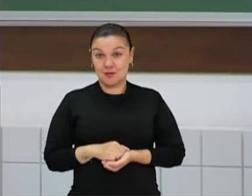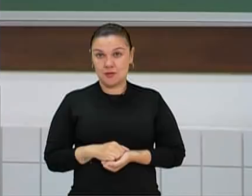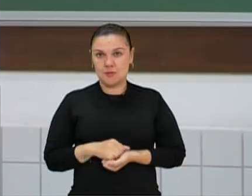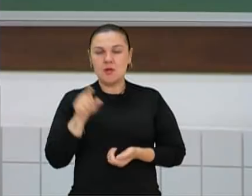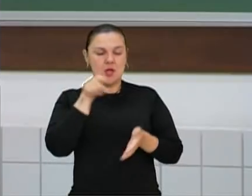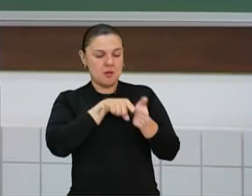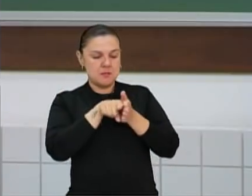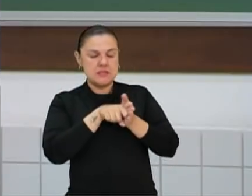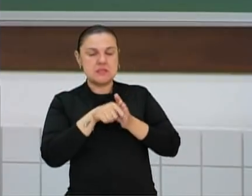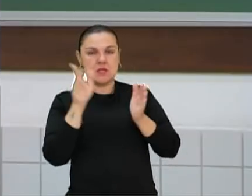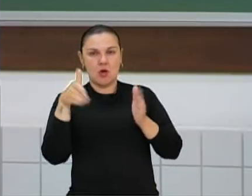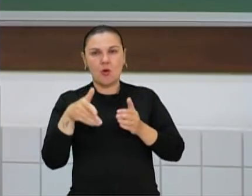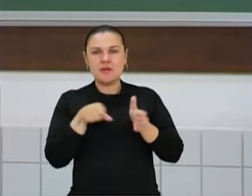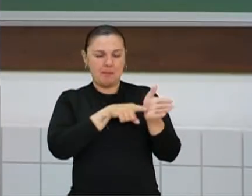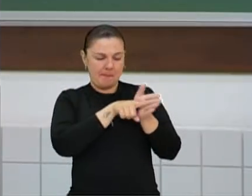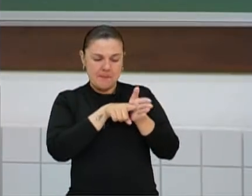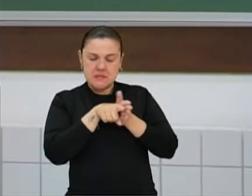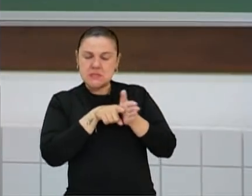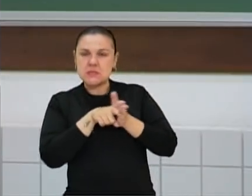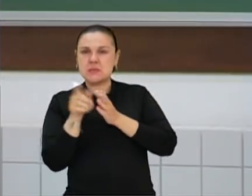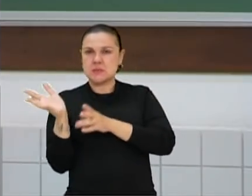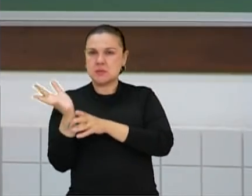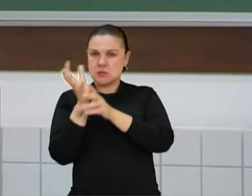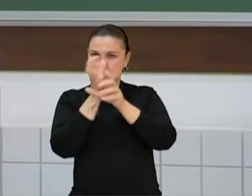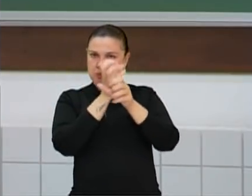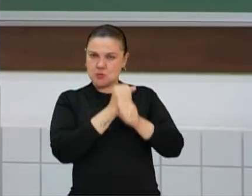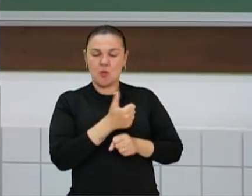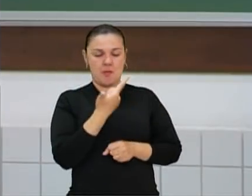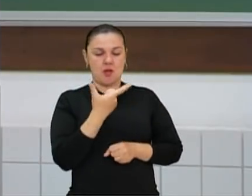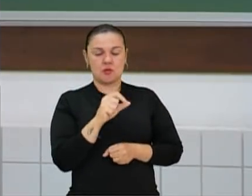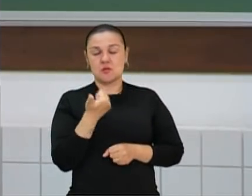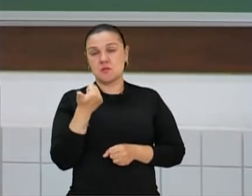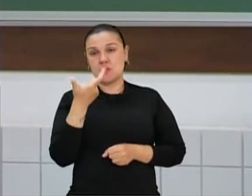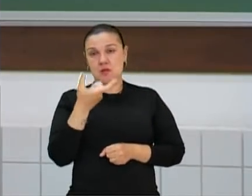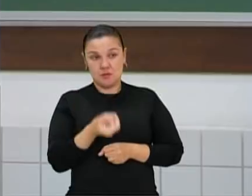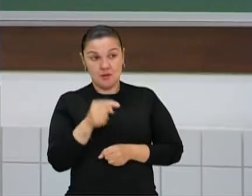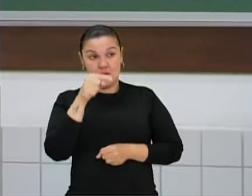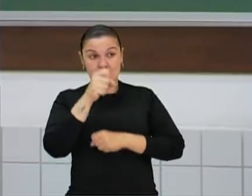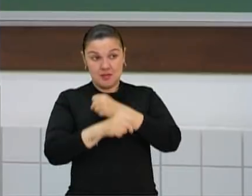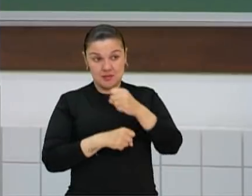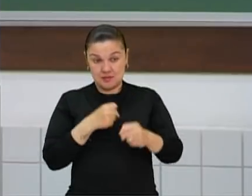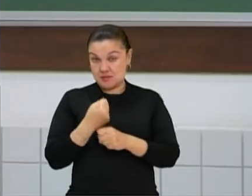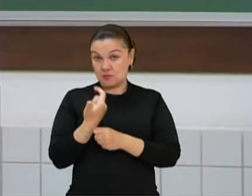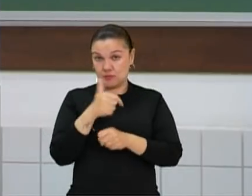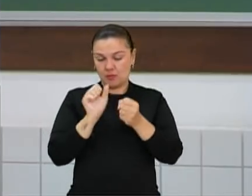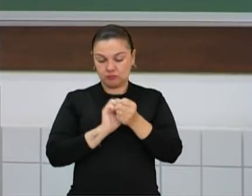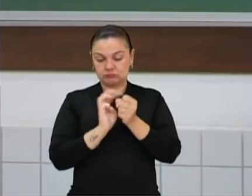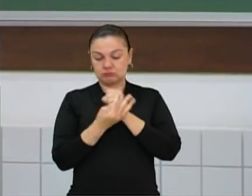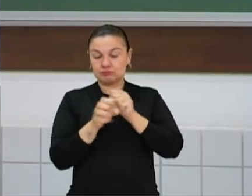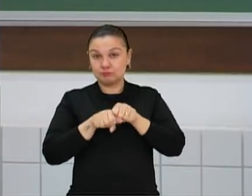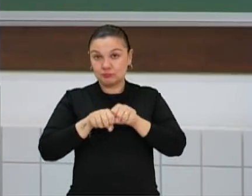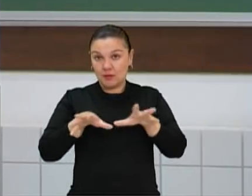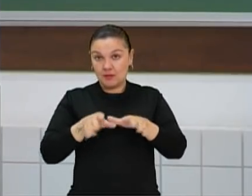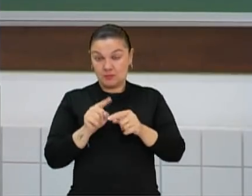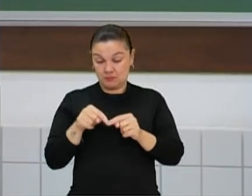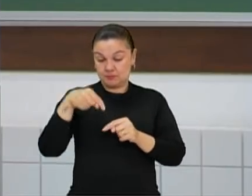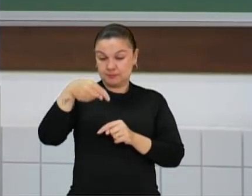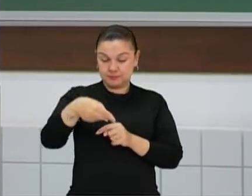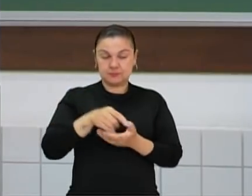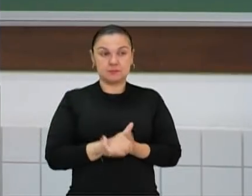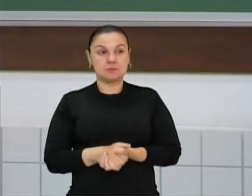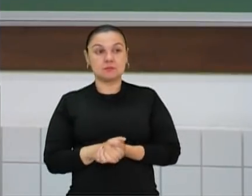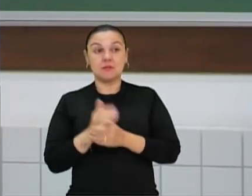de 2010, censo é uma pesquisa que é feita, assim, grande. Esse ano não teve por causa da pandemia, então ela foi adiada, esse